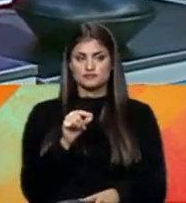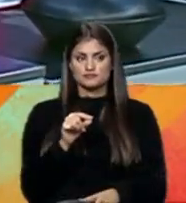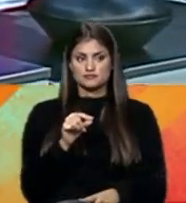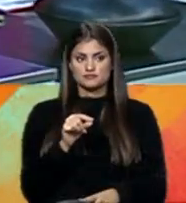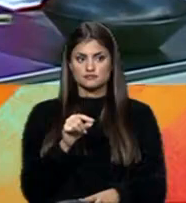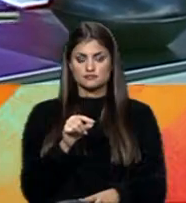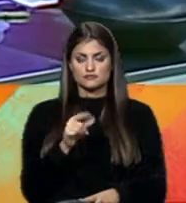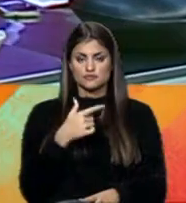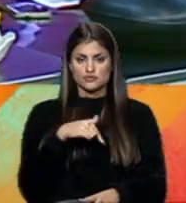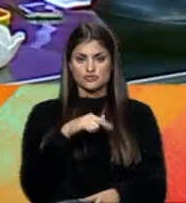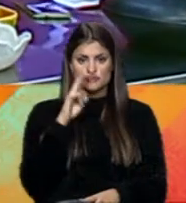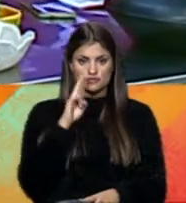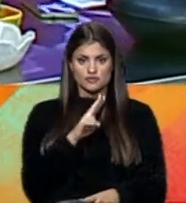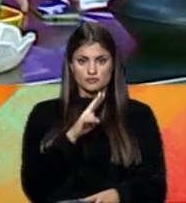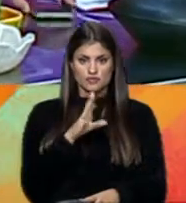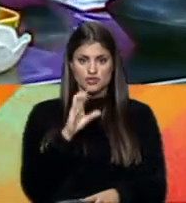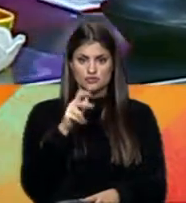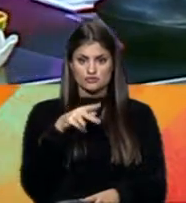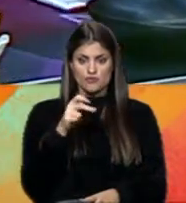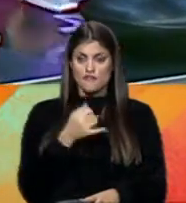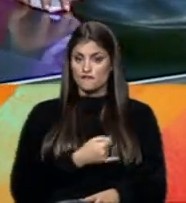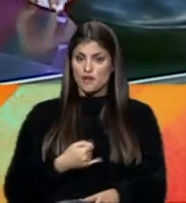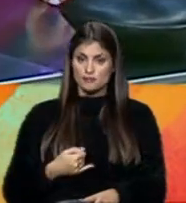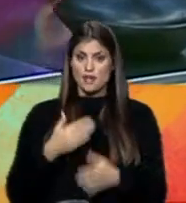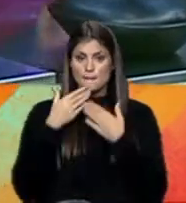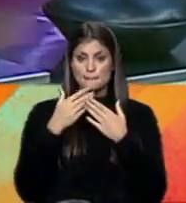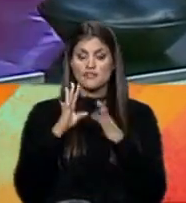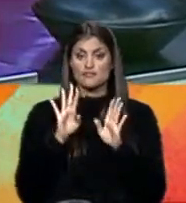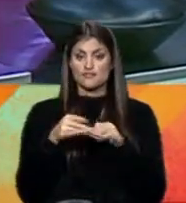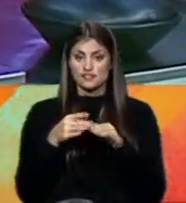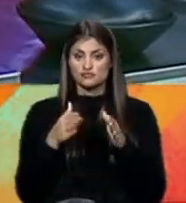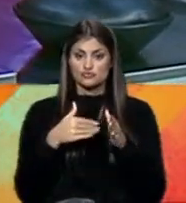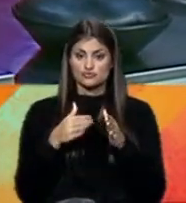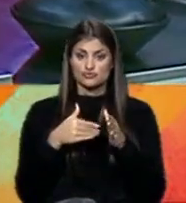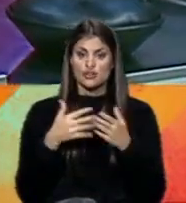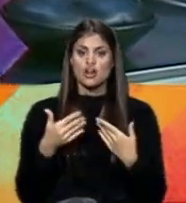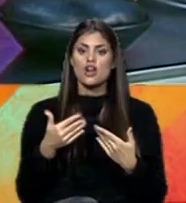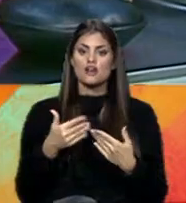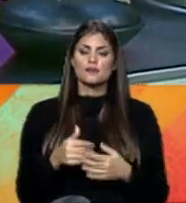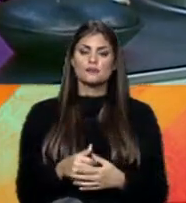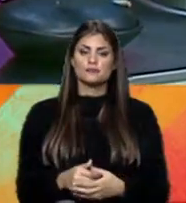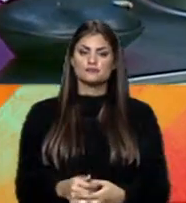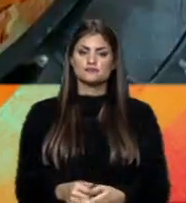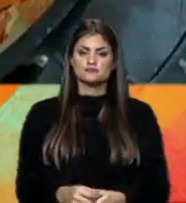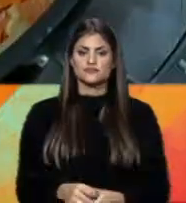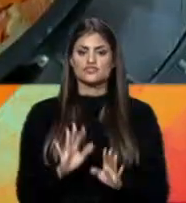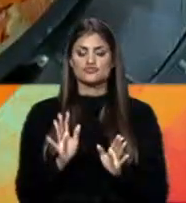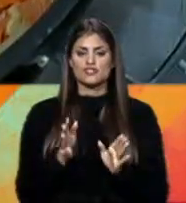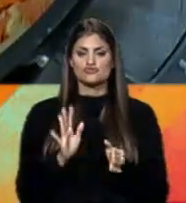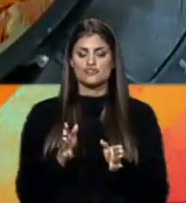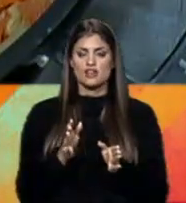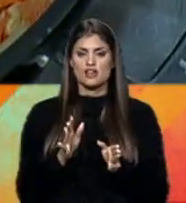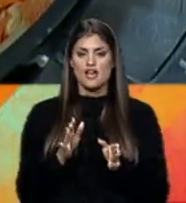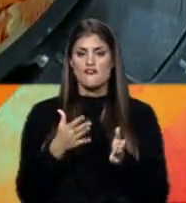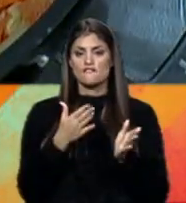nós formos a ver... A nossa está, Joana está cheia de apetite e pede para terminar a receita quanto ela antes. Ela está já naquele ponto que